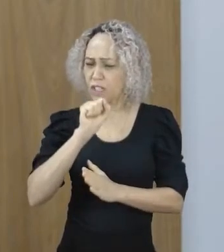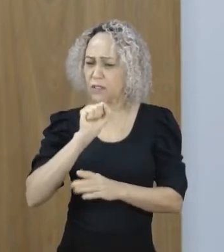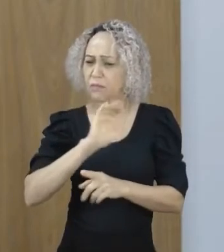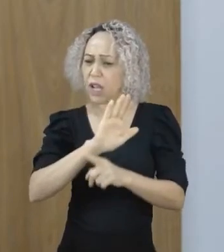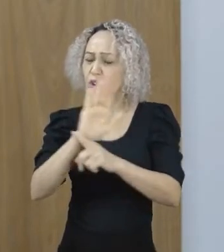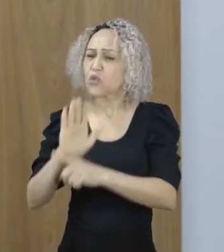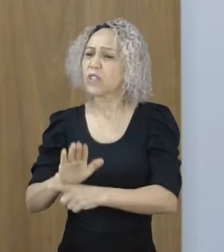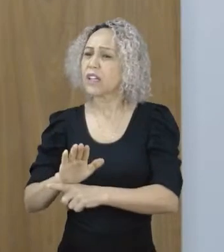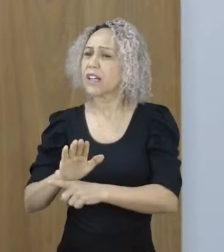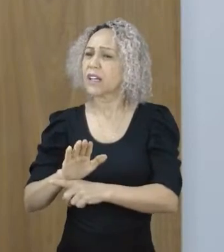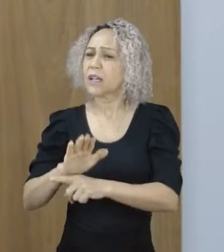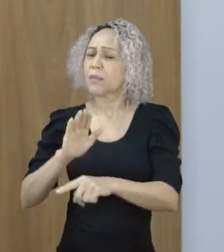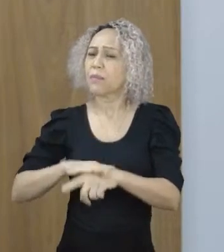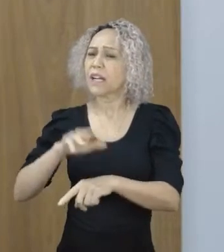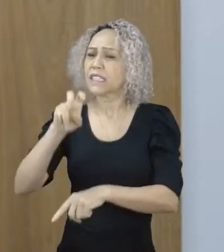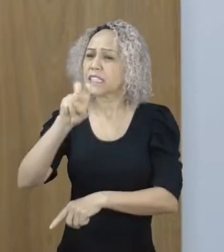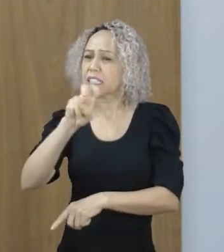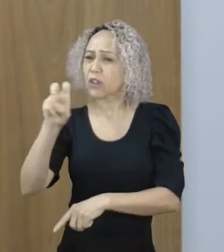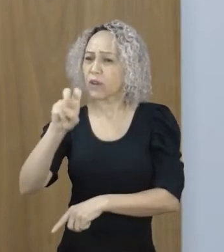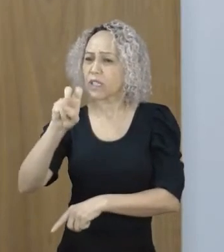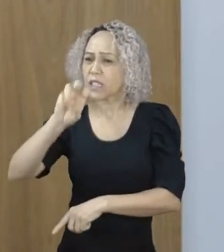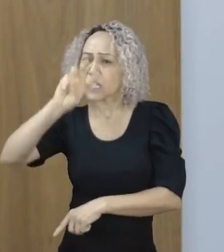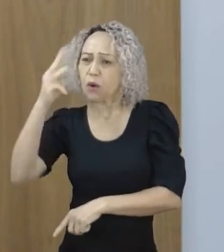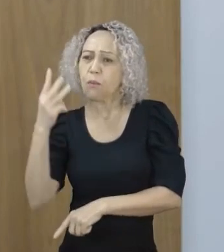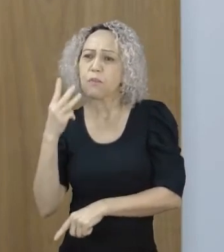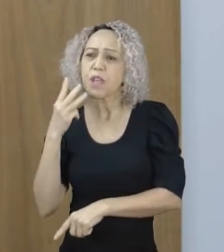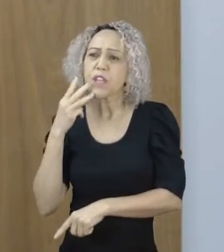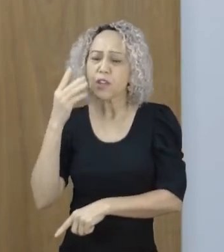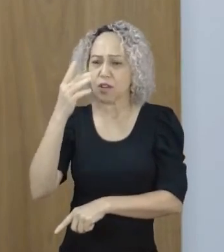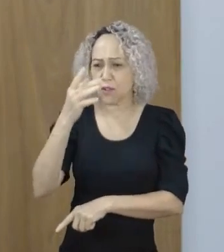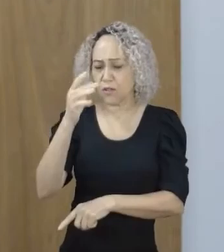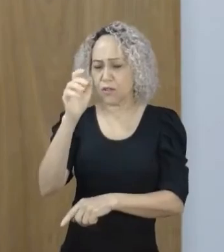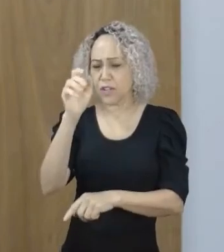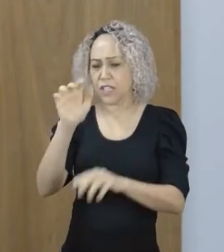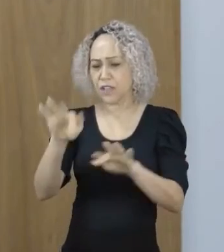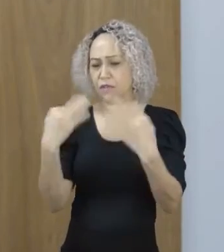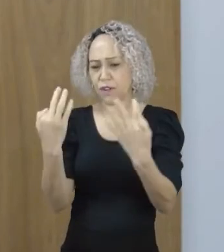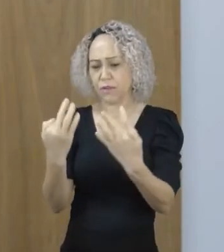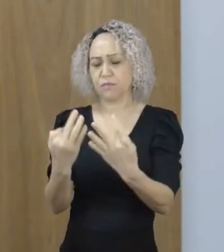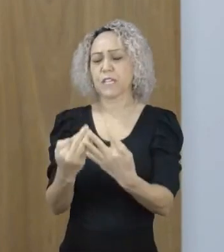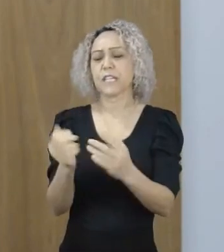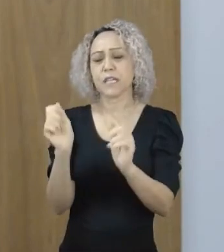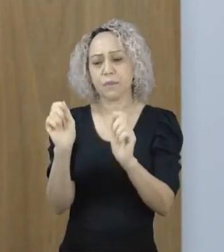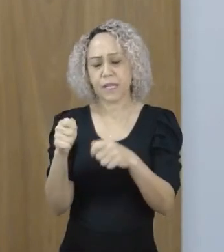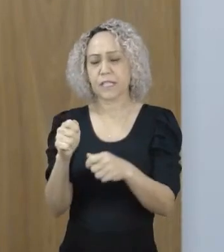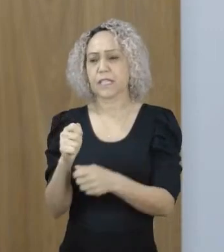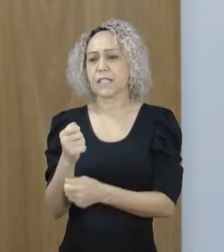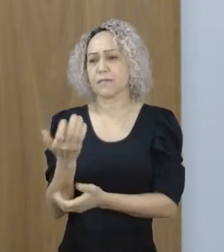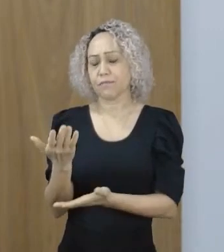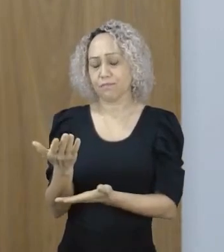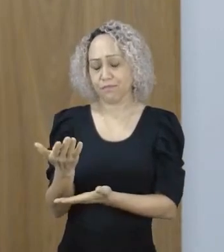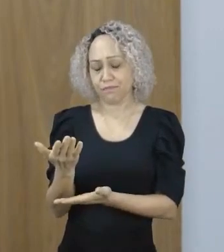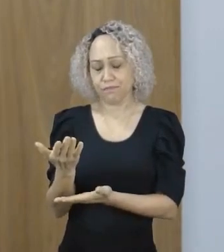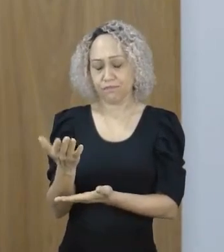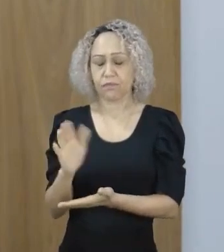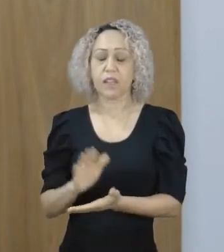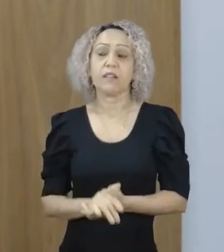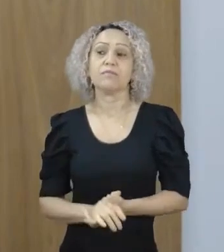bom exemplo, Anderson, do que eu falei. Nós estamos retomando o Farmácia Popular, ele foi reconstruído e em bases mais amplas ainda.